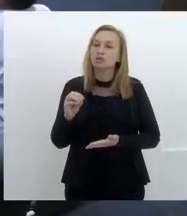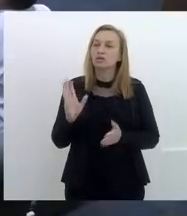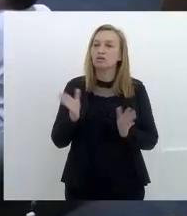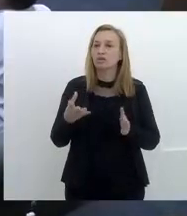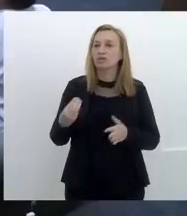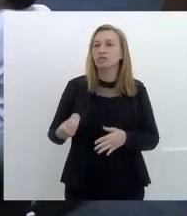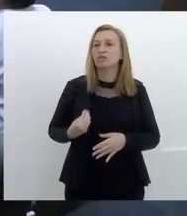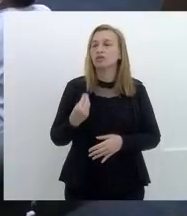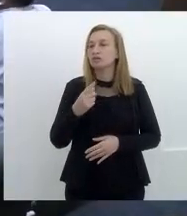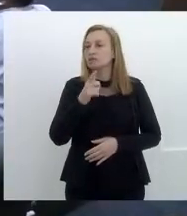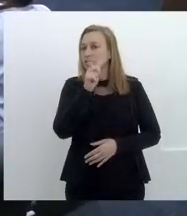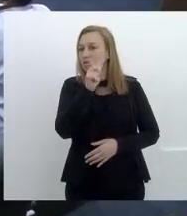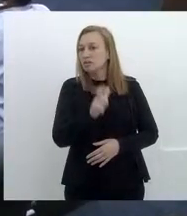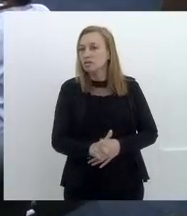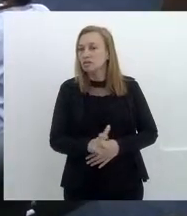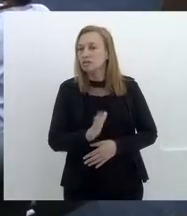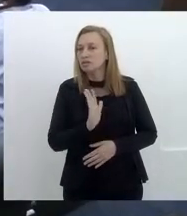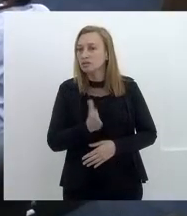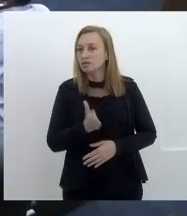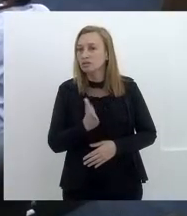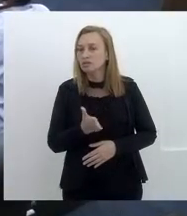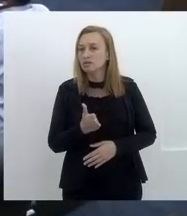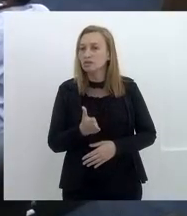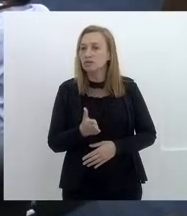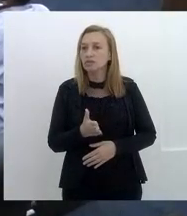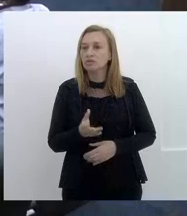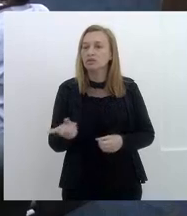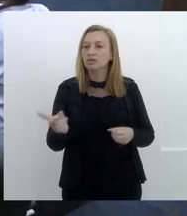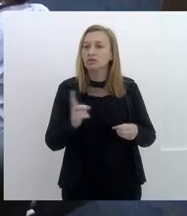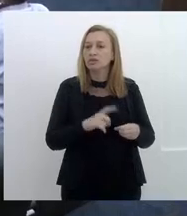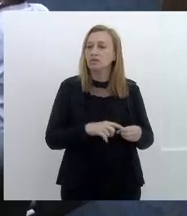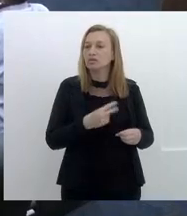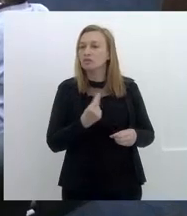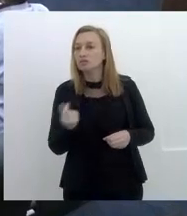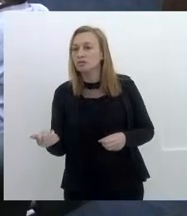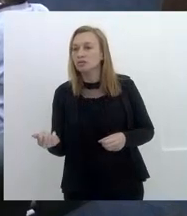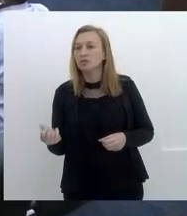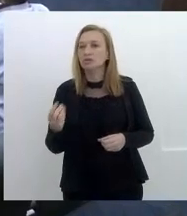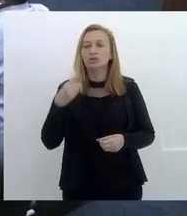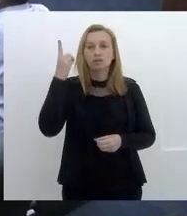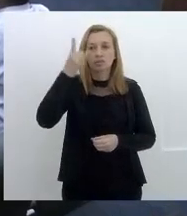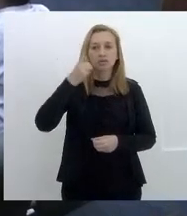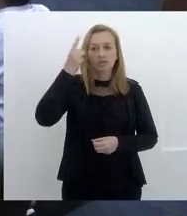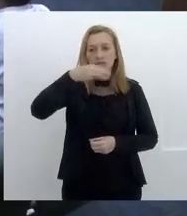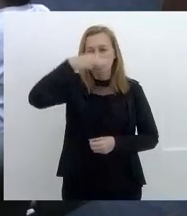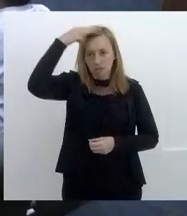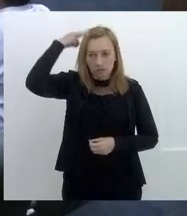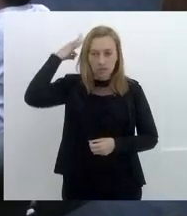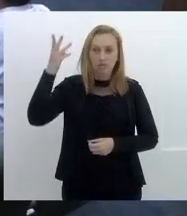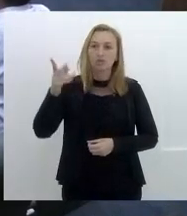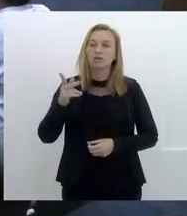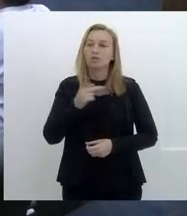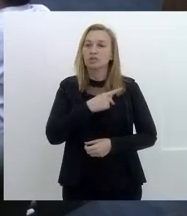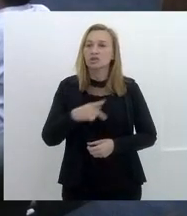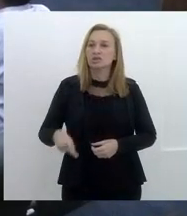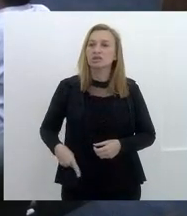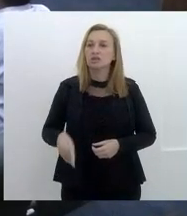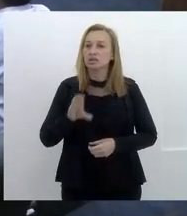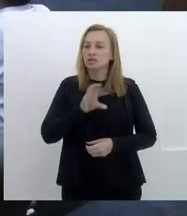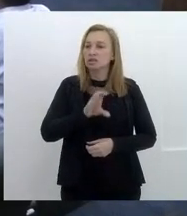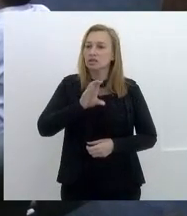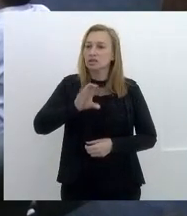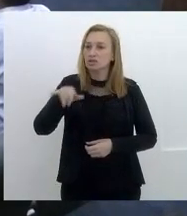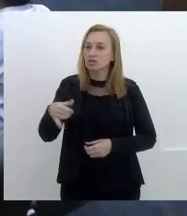fisicamente já estava conosco saiu retornou o deputado Márcio Pacheco presidente da ccj que